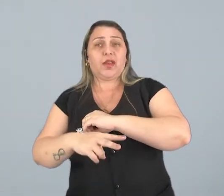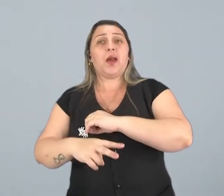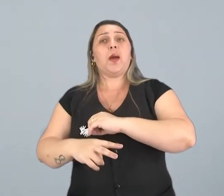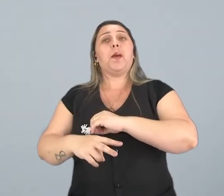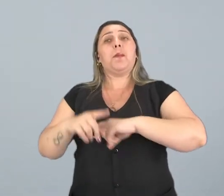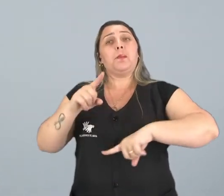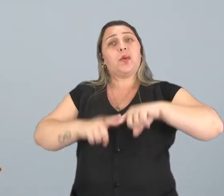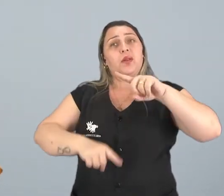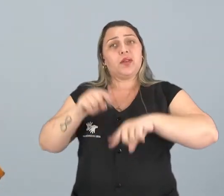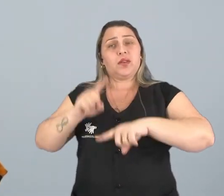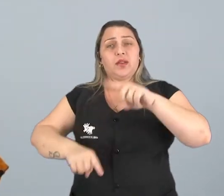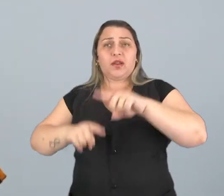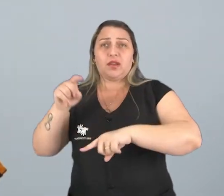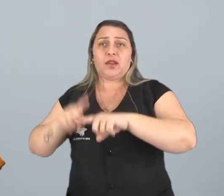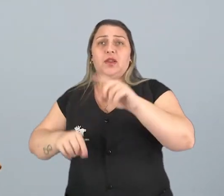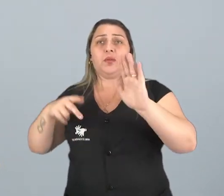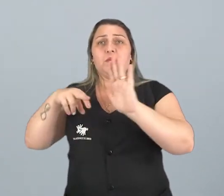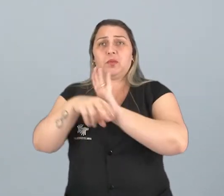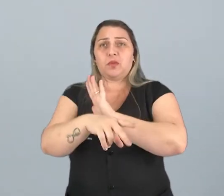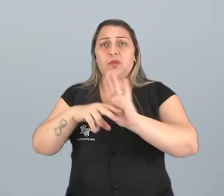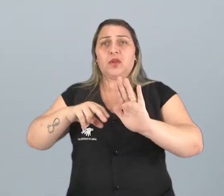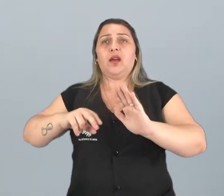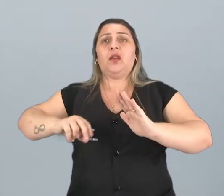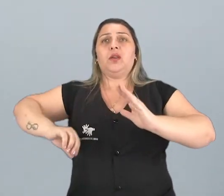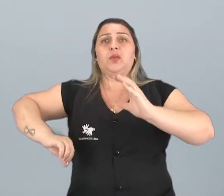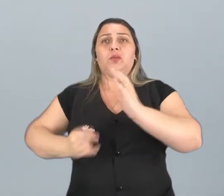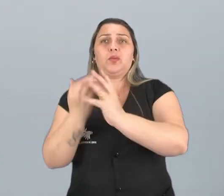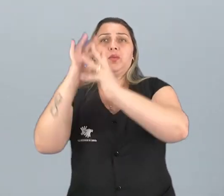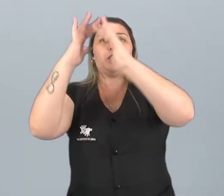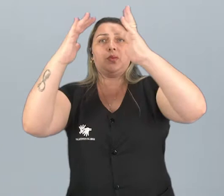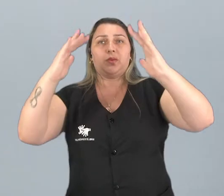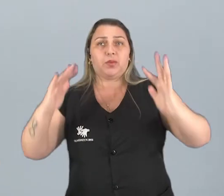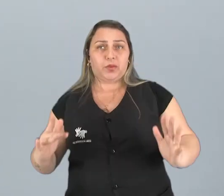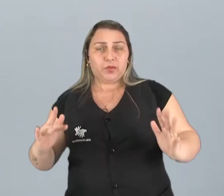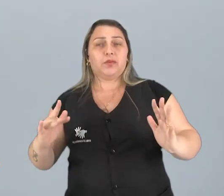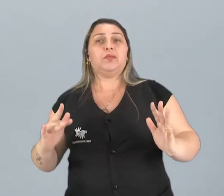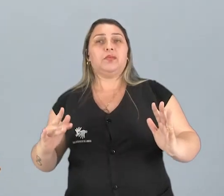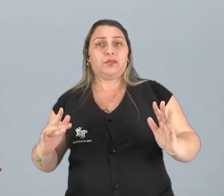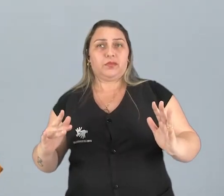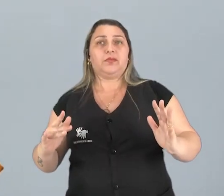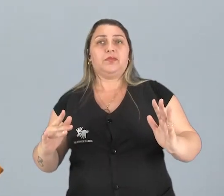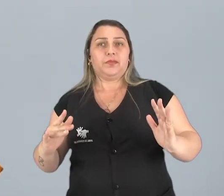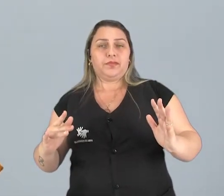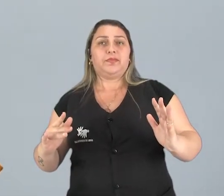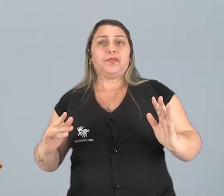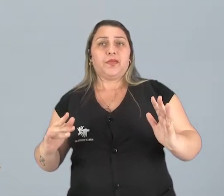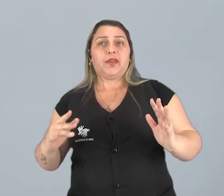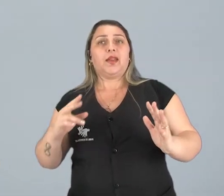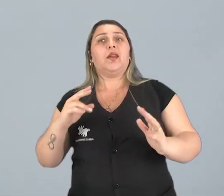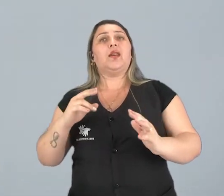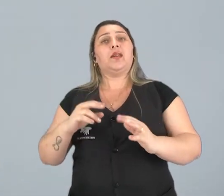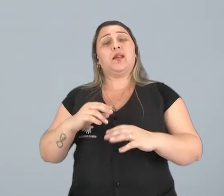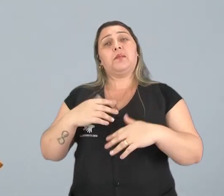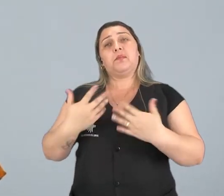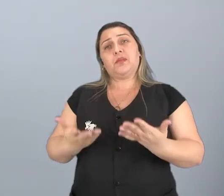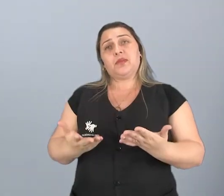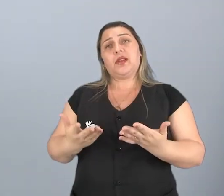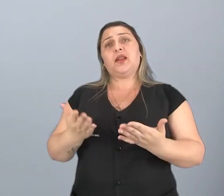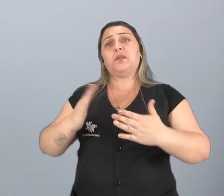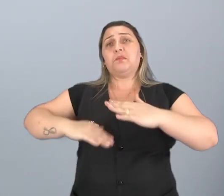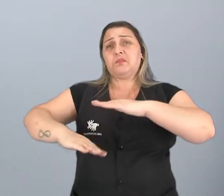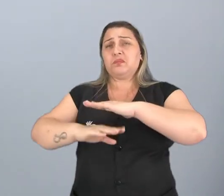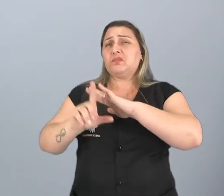biológicos e ela também pode estar relacionada com erupções vulcânicas, mas quando está relacionada a erupções vulcânicas, ela costuma estar em